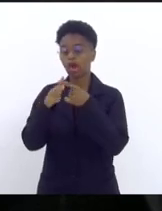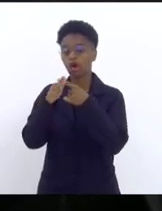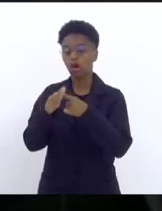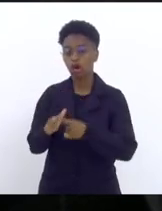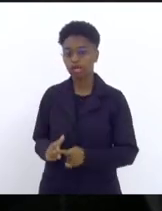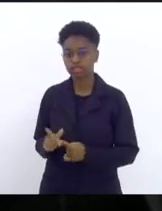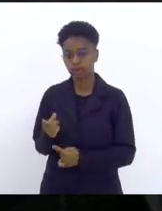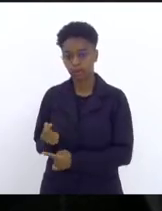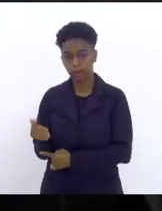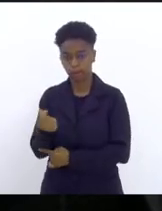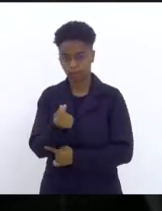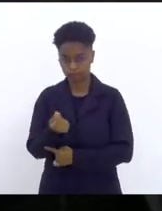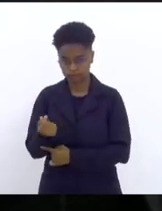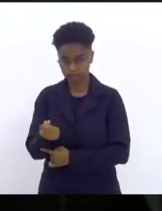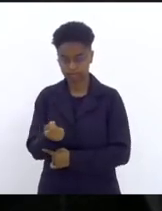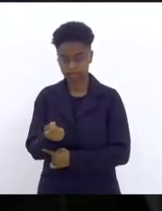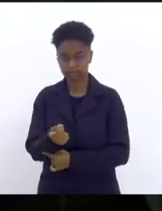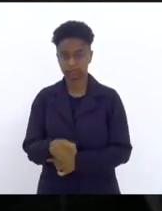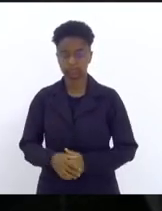monetária